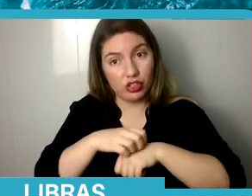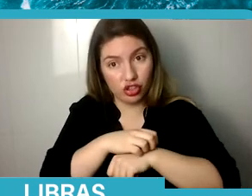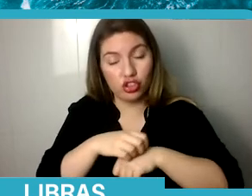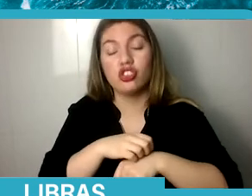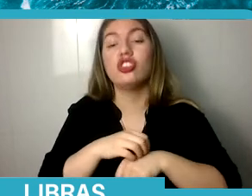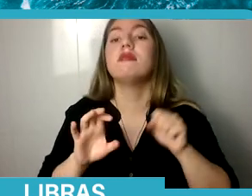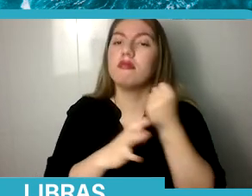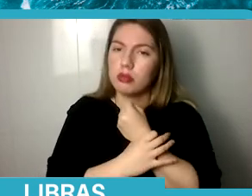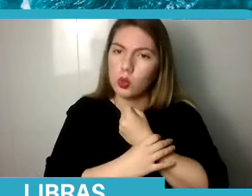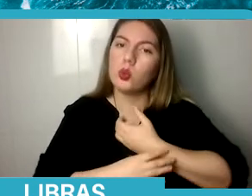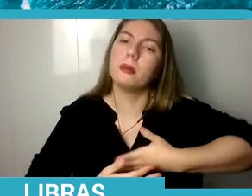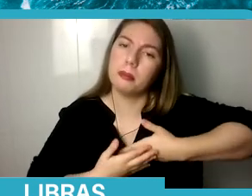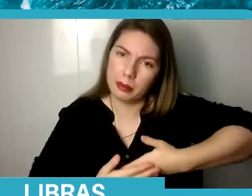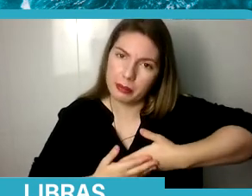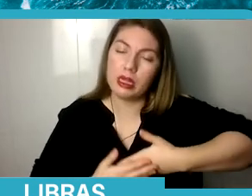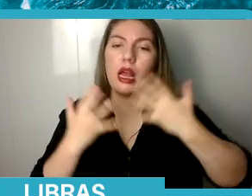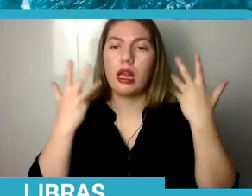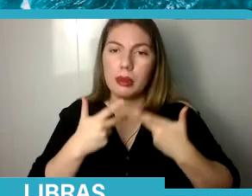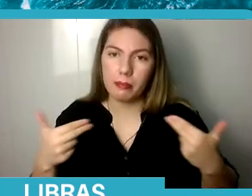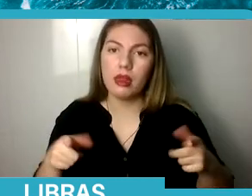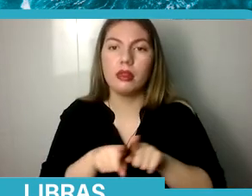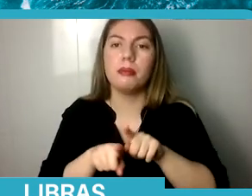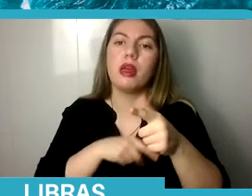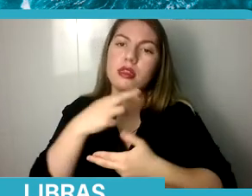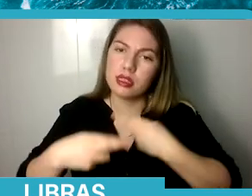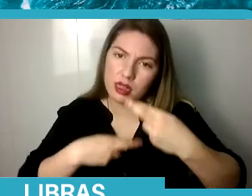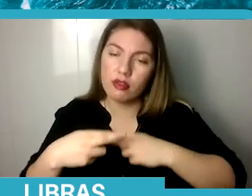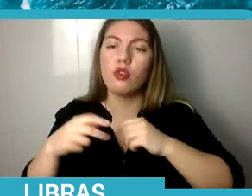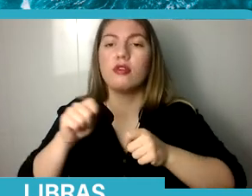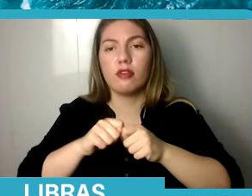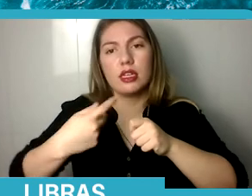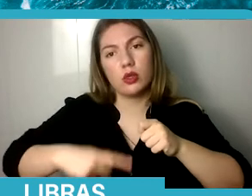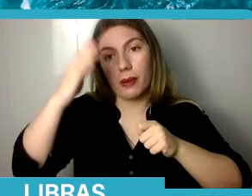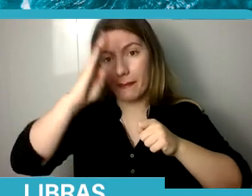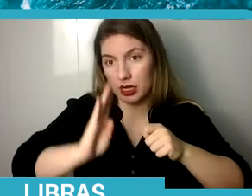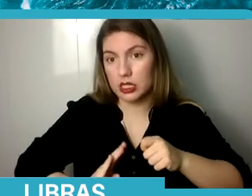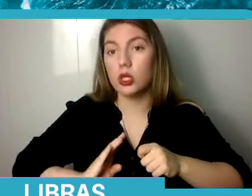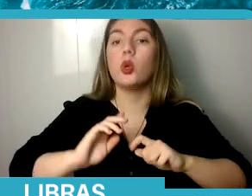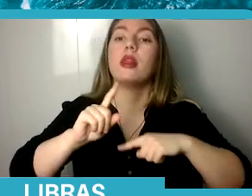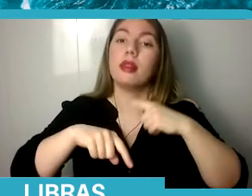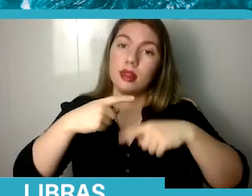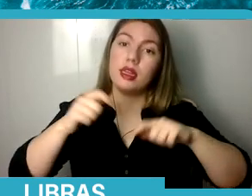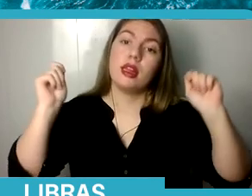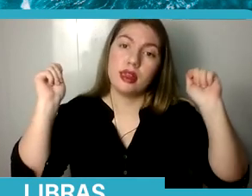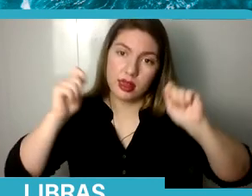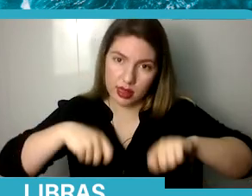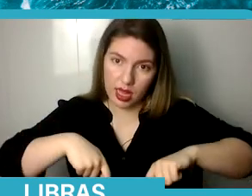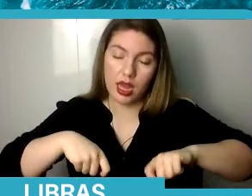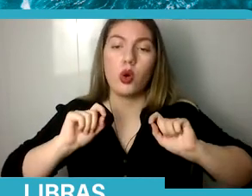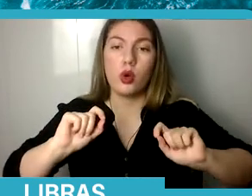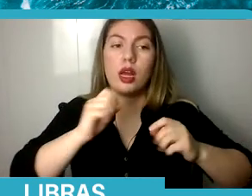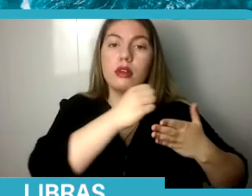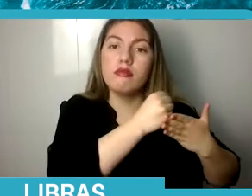bebês e pets já frascos reciclados é feito no Brasil compostável e enviar em a nossa entrega